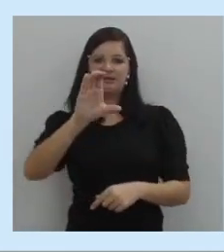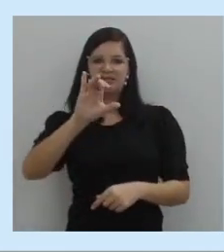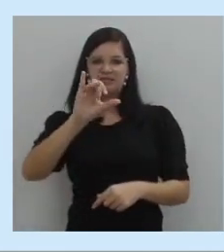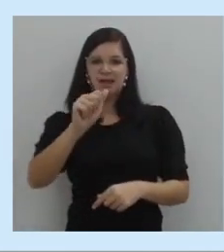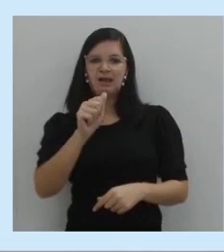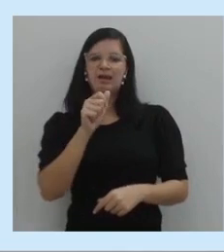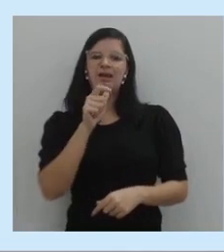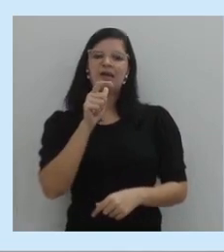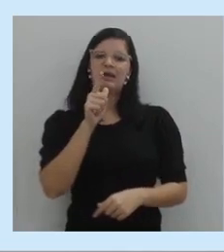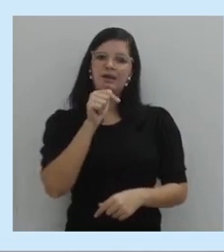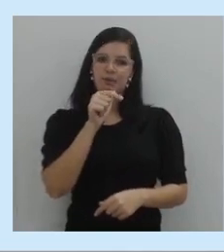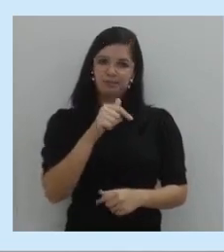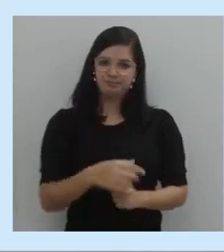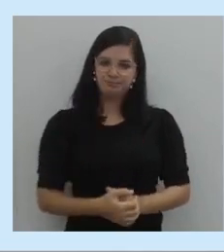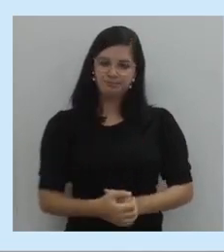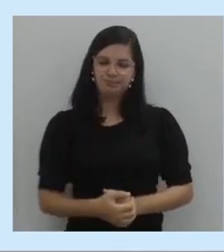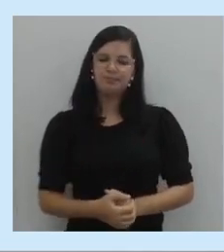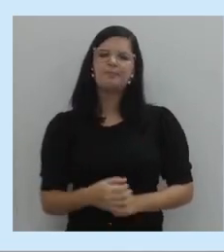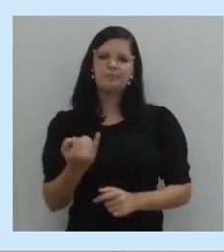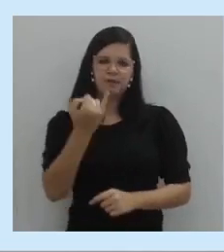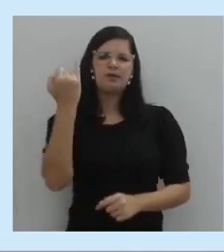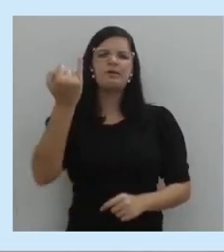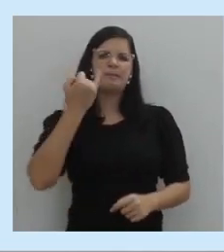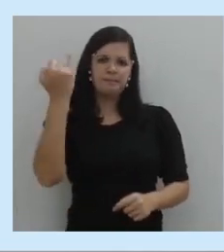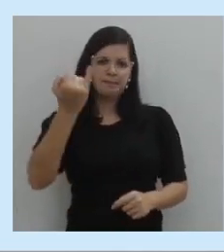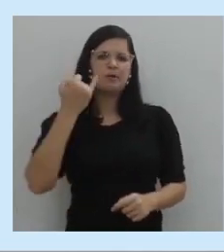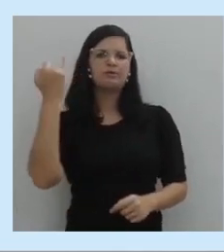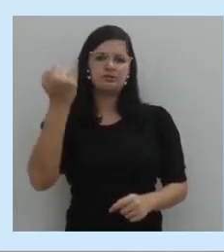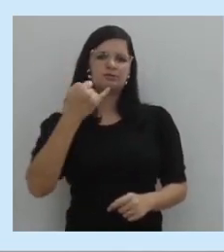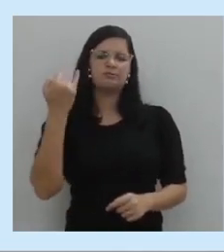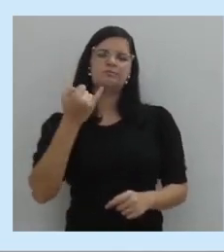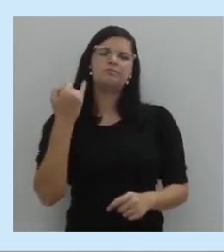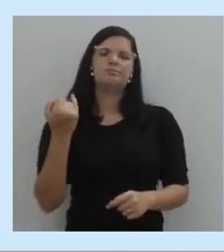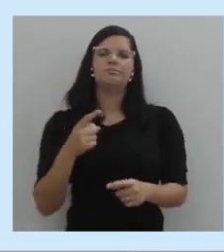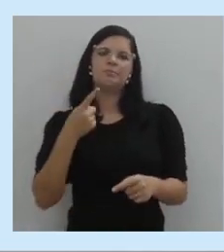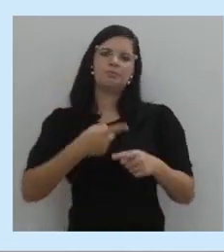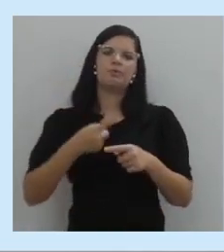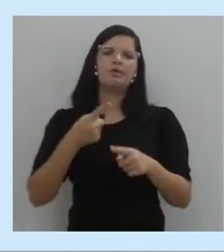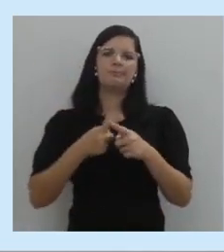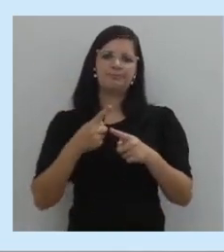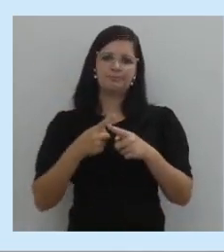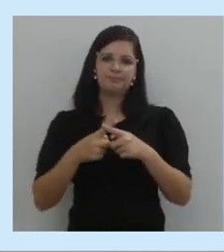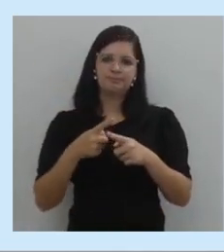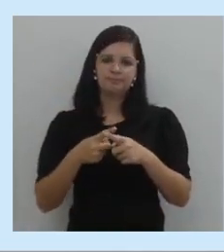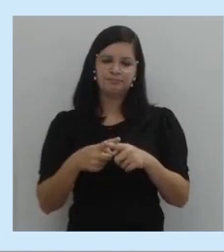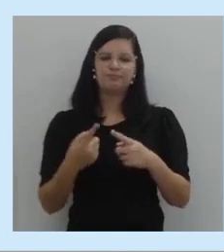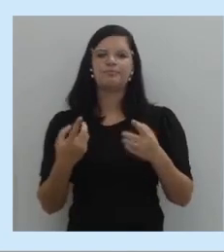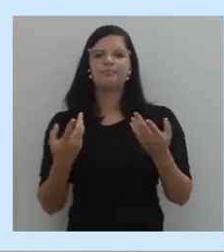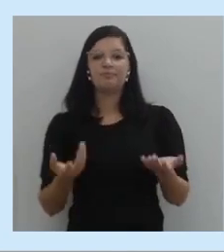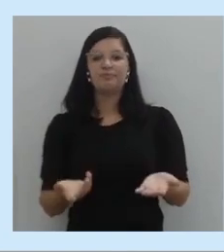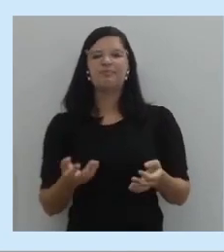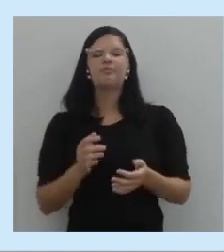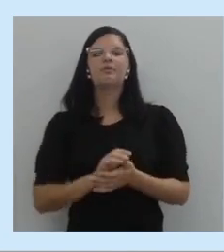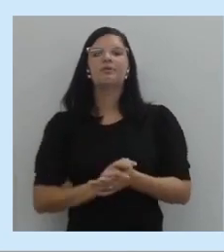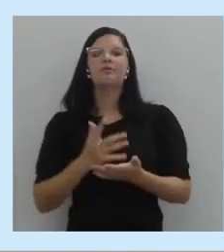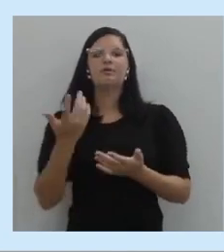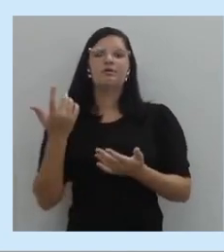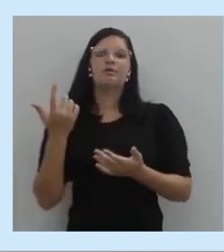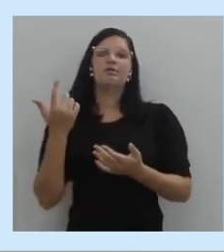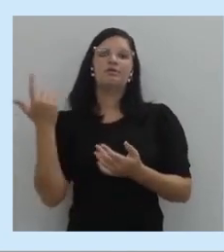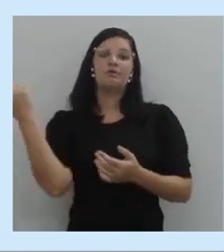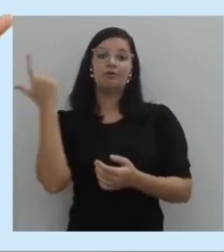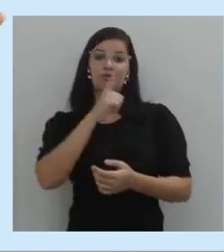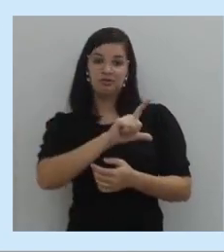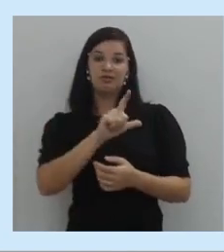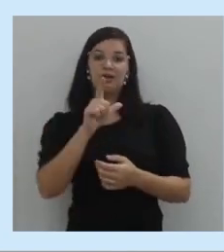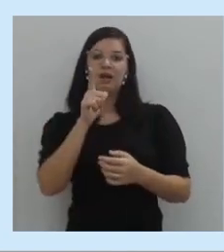bacias hidrográficas, elas são importantes para os aquíferos, aqui é o que a gente vai compreender mais à frente, porque graças